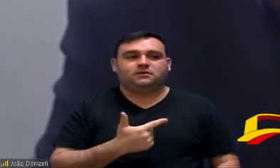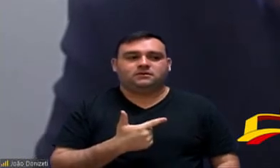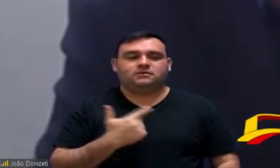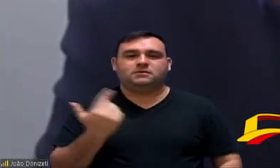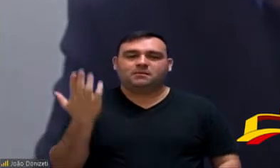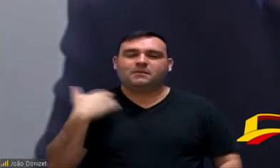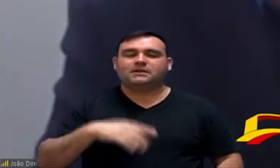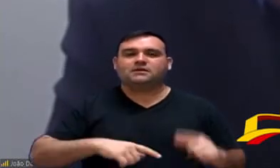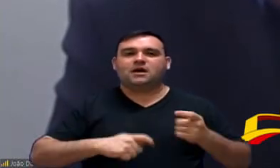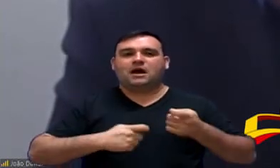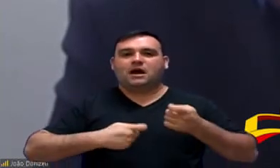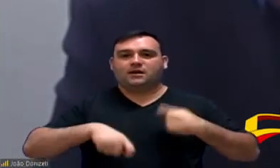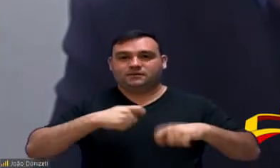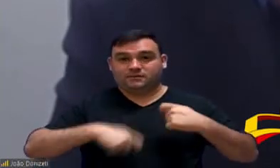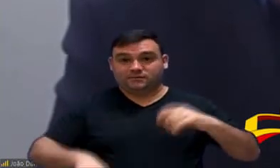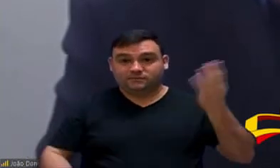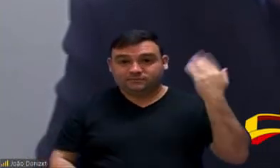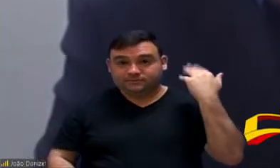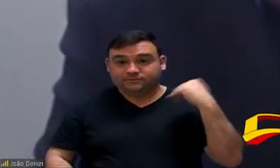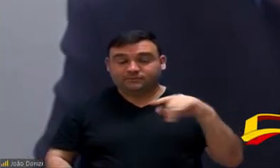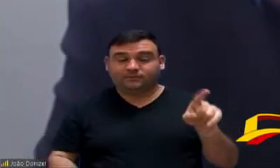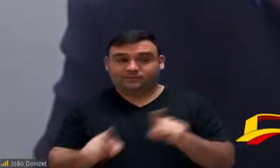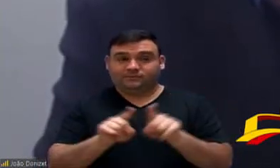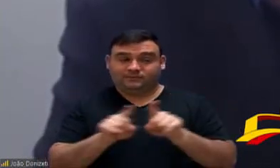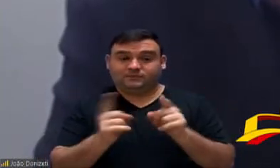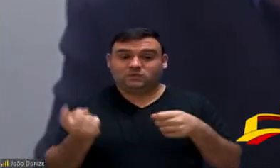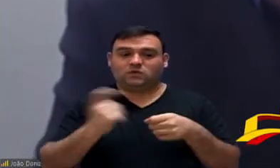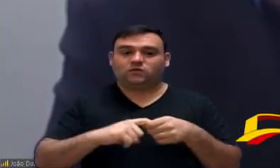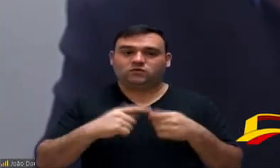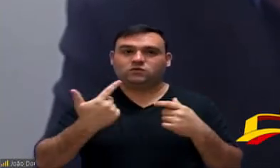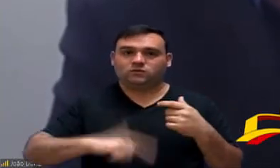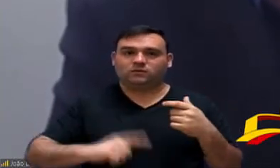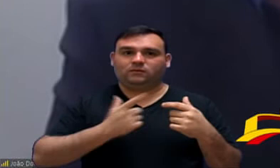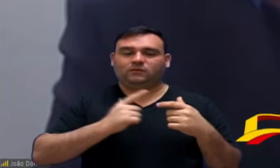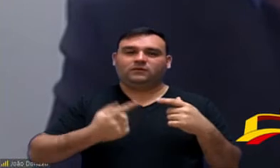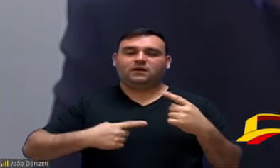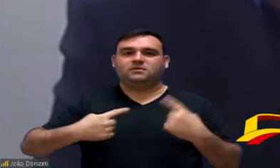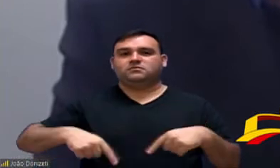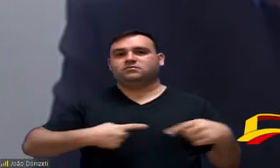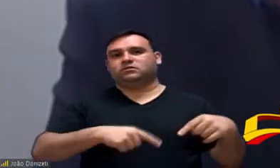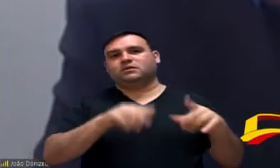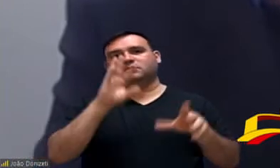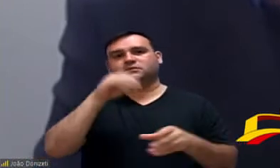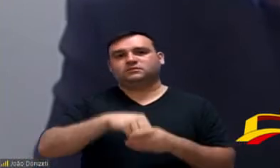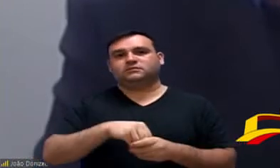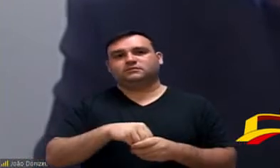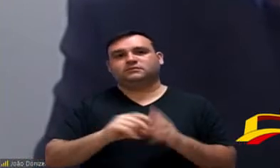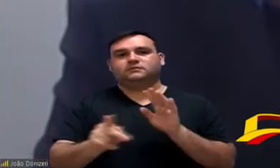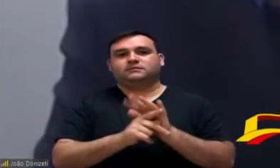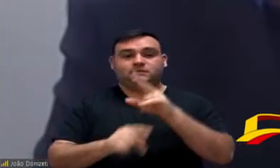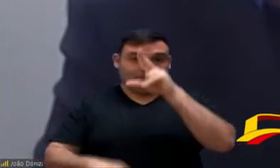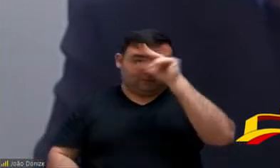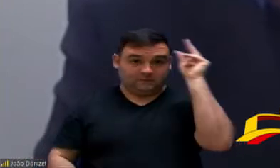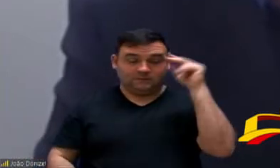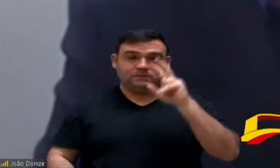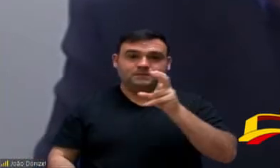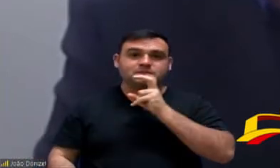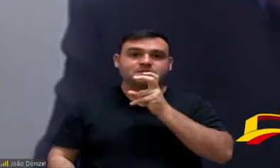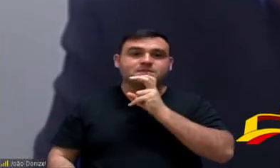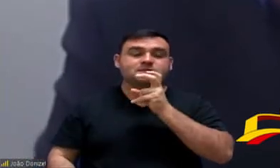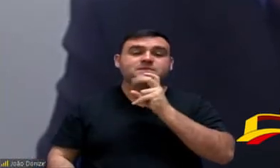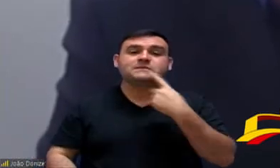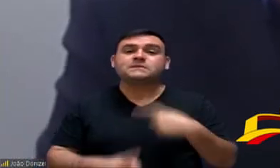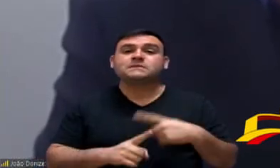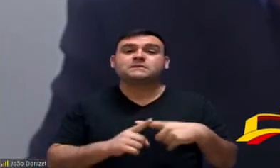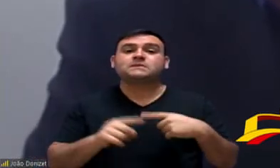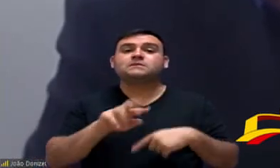administração passada e que já voltou a tramitar novamente dentro da Prefeitura Municipal de Sorocaba, sob